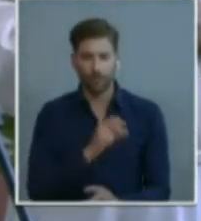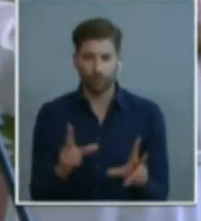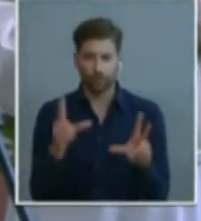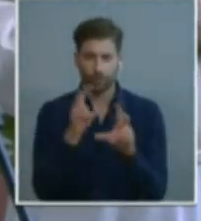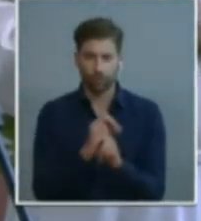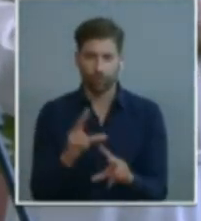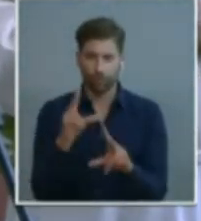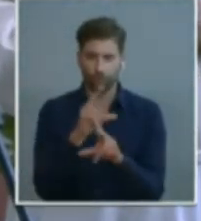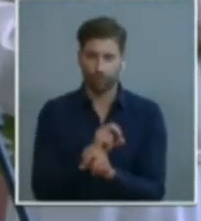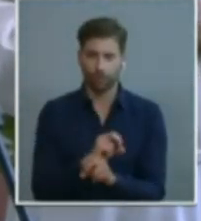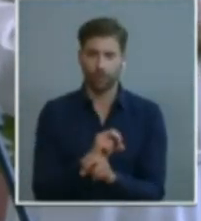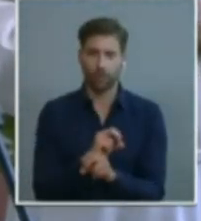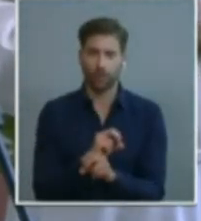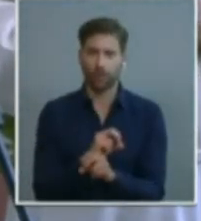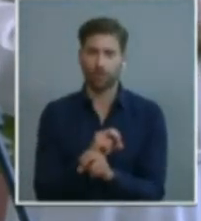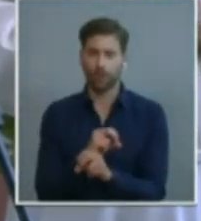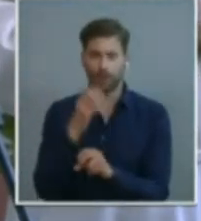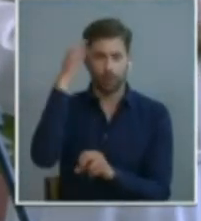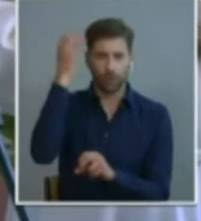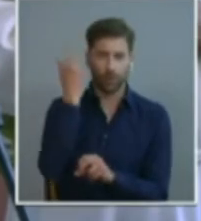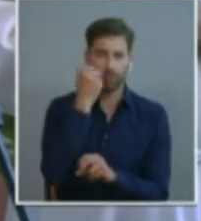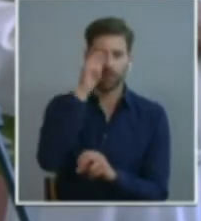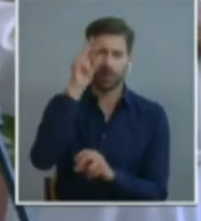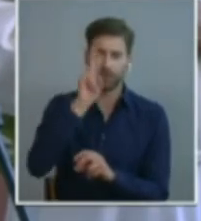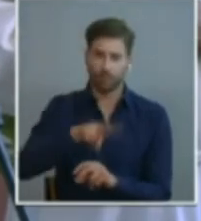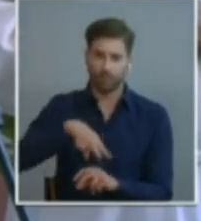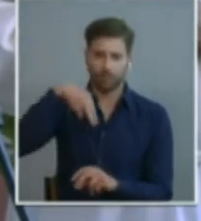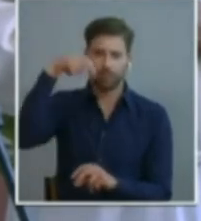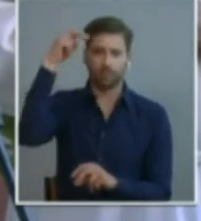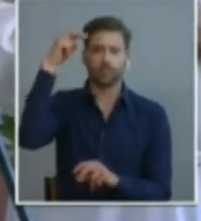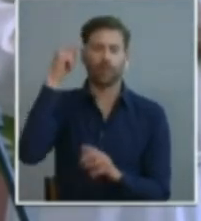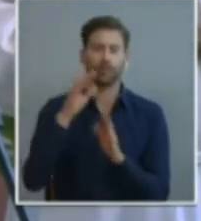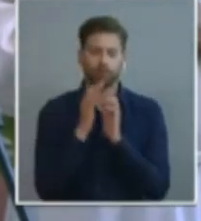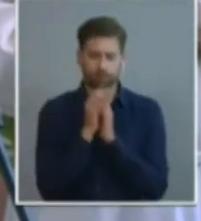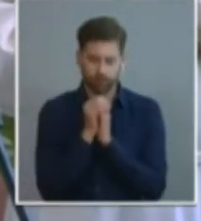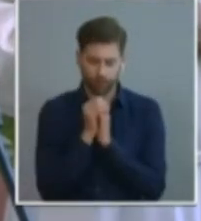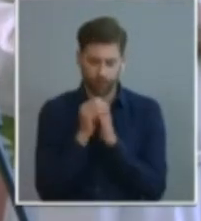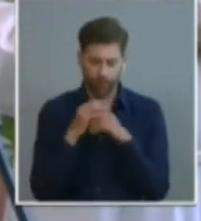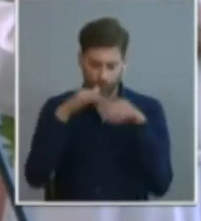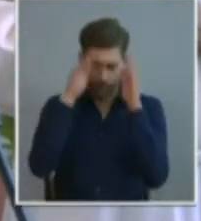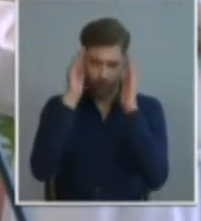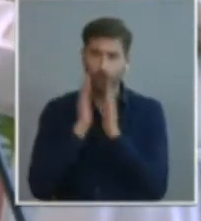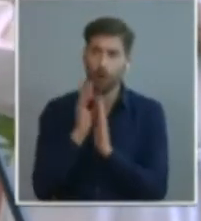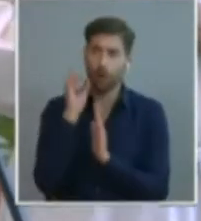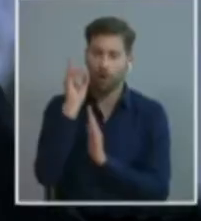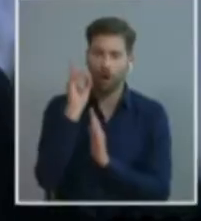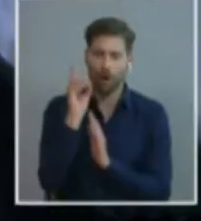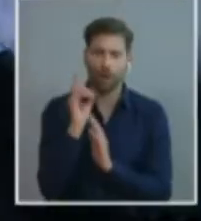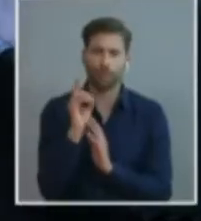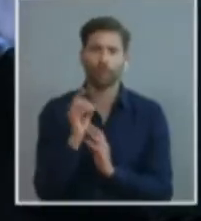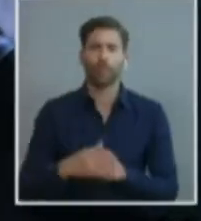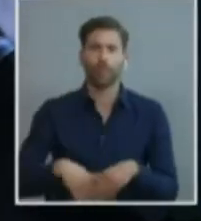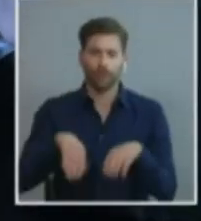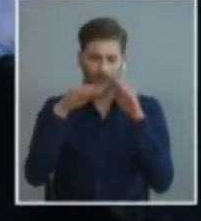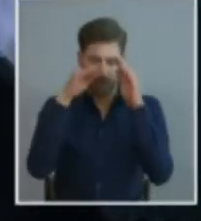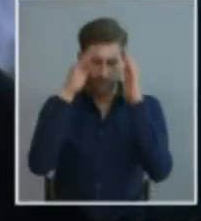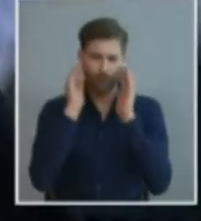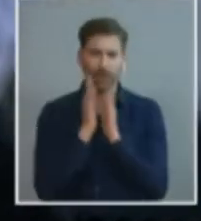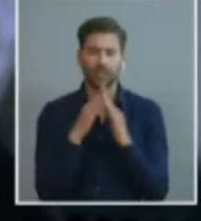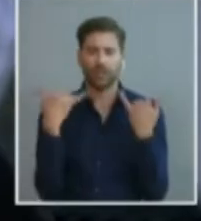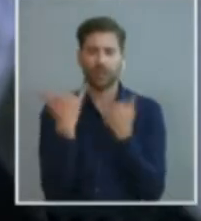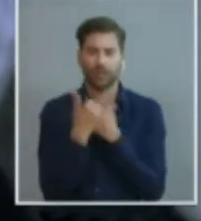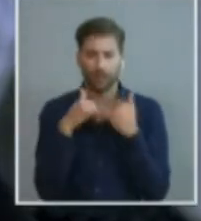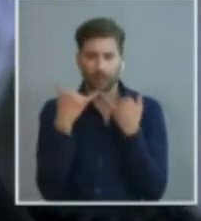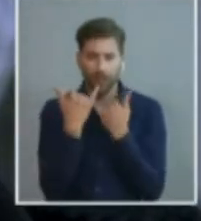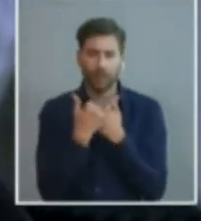os ver alcançar o Reino Eterno, oremos por intercessão da Virgem Maria. Interceda por nós, a